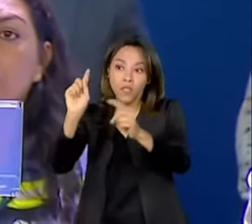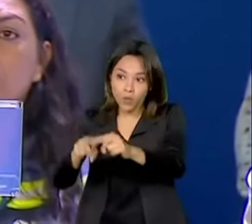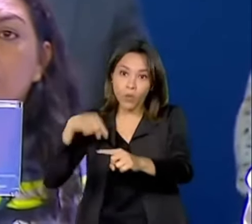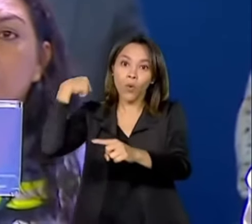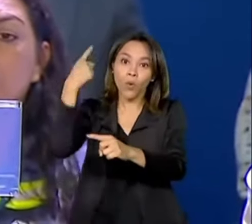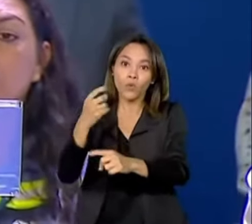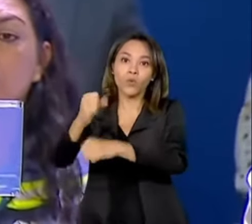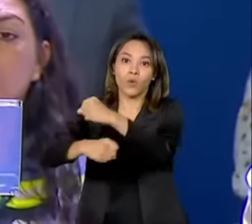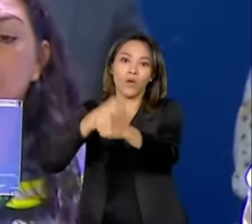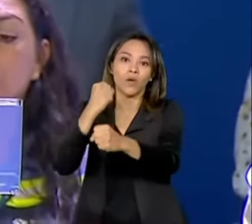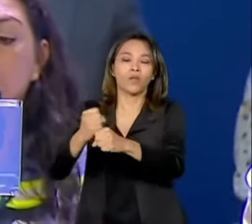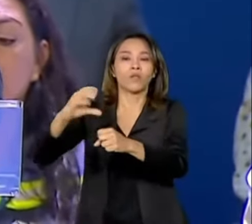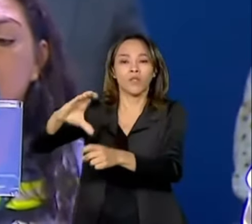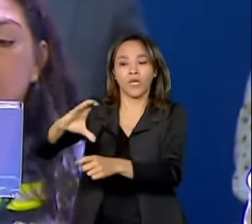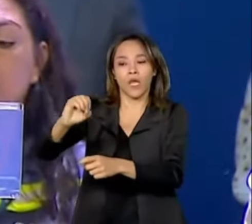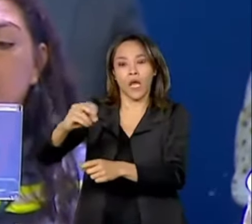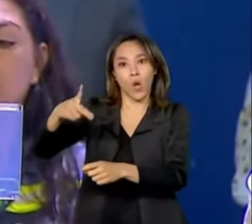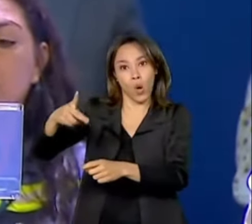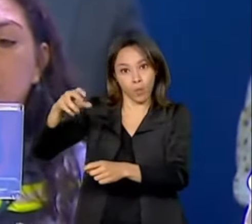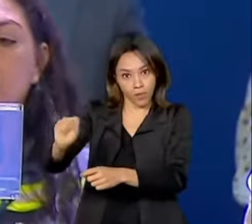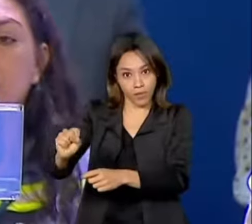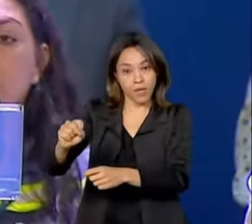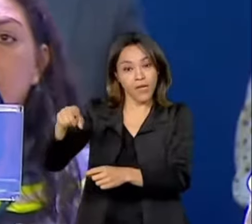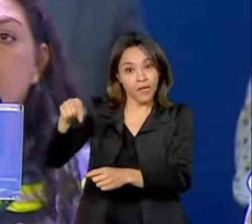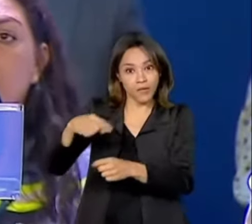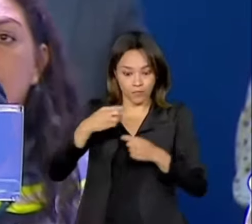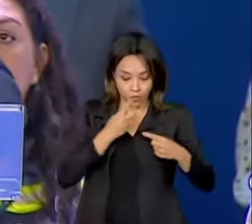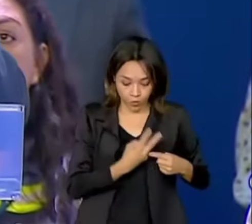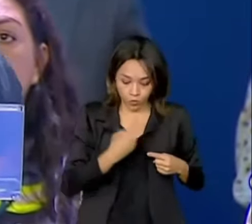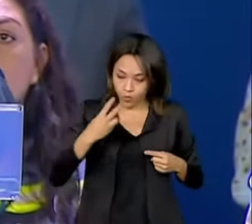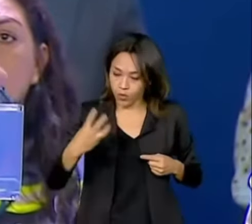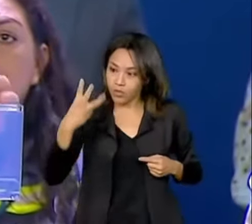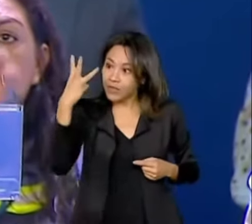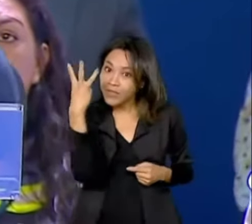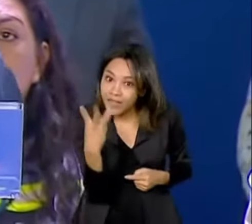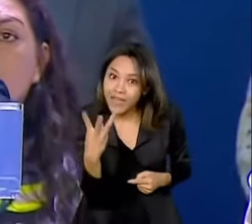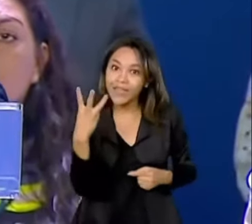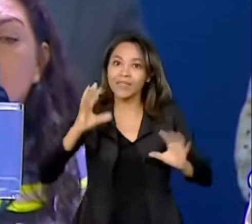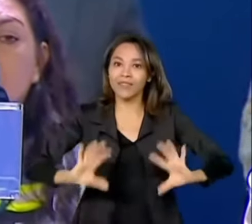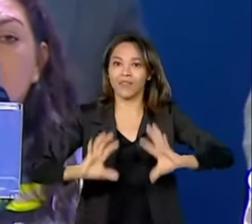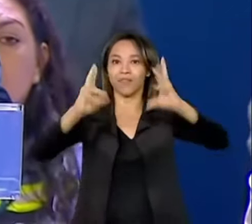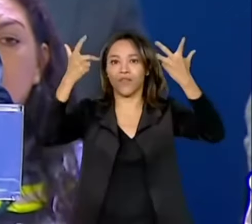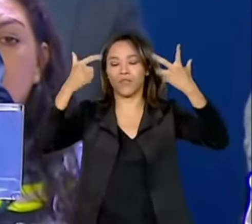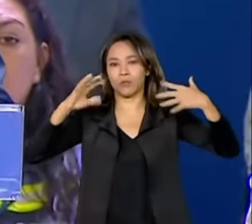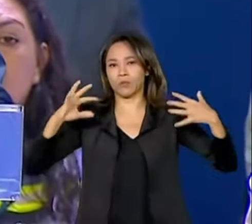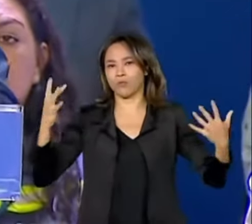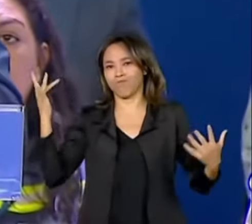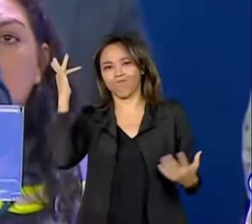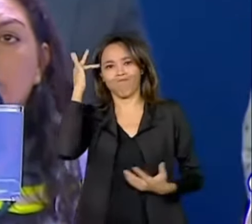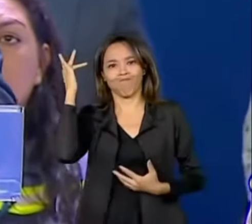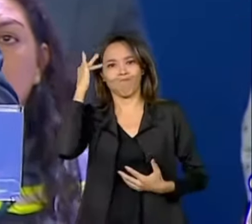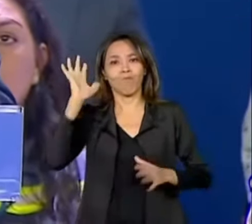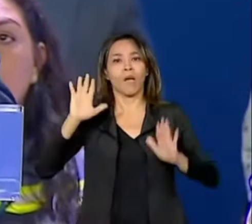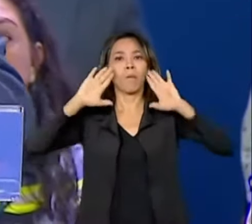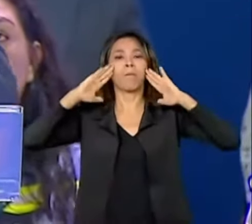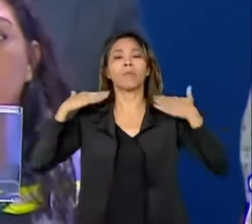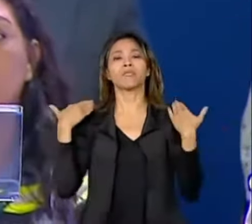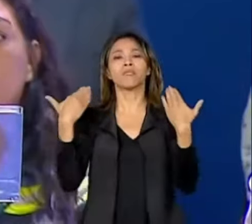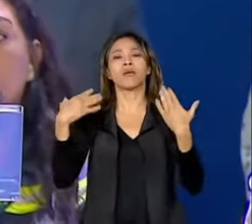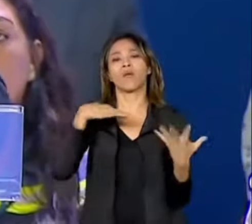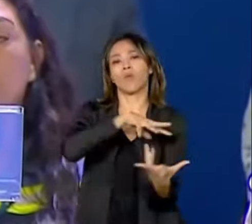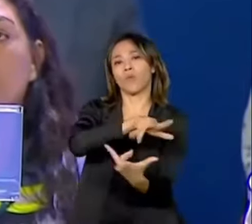São três eventos magnânimos para que o Brasil possa mostrar ao mundo que nós